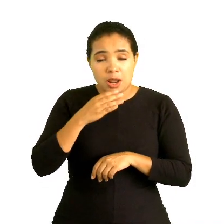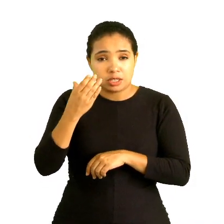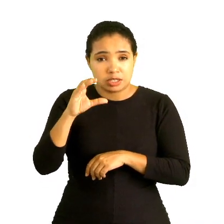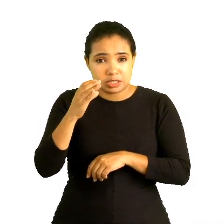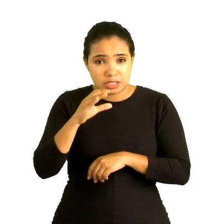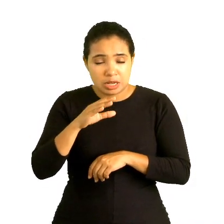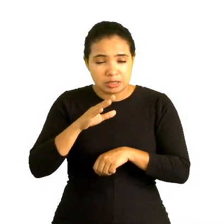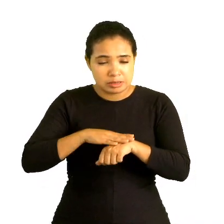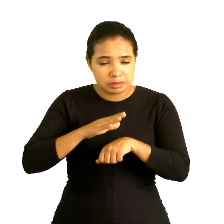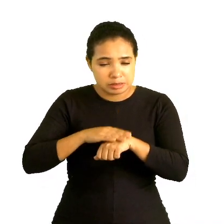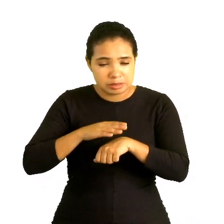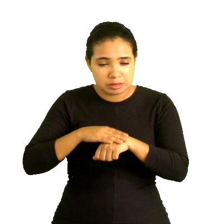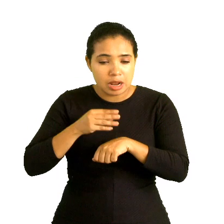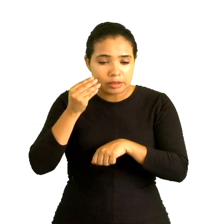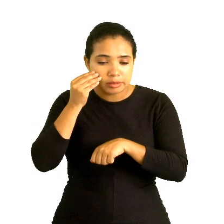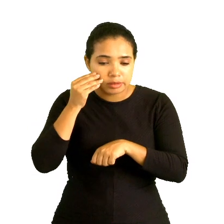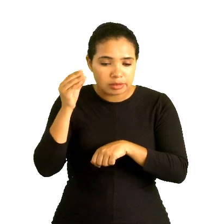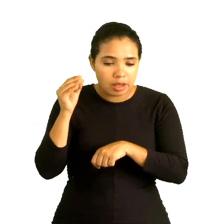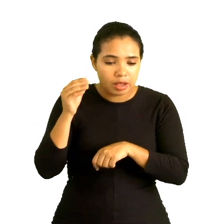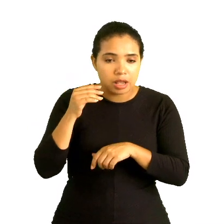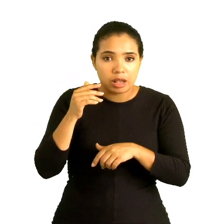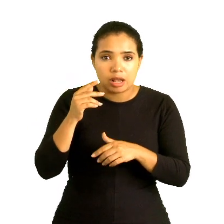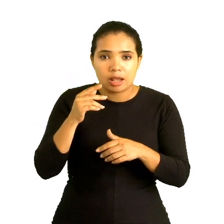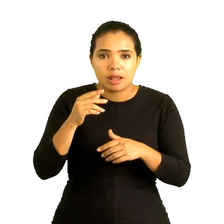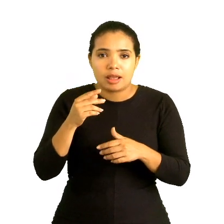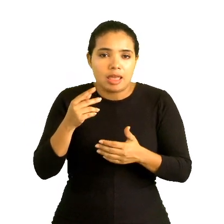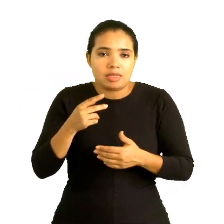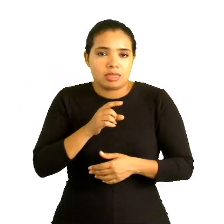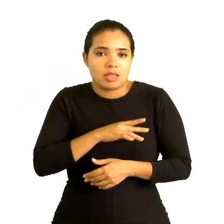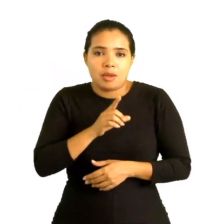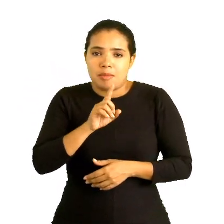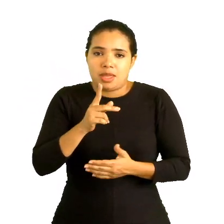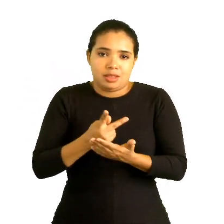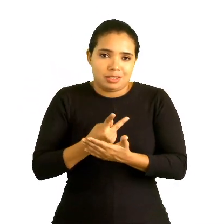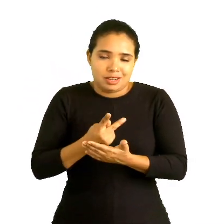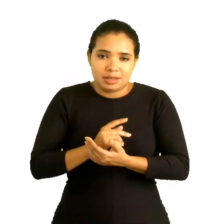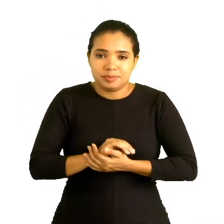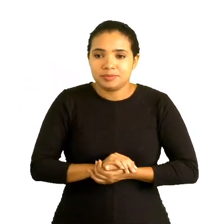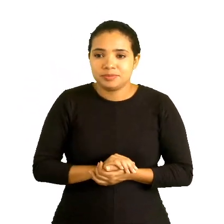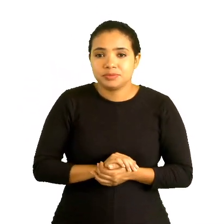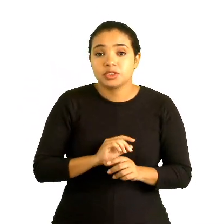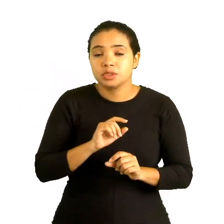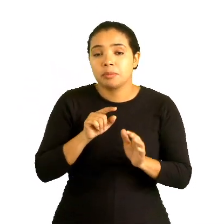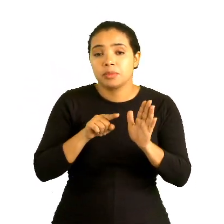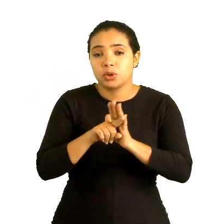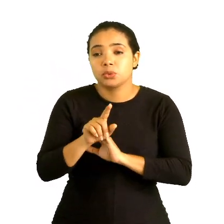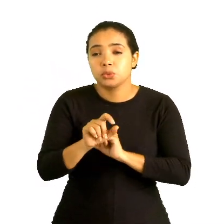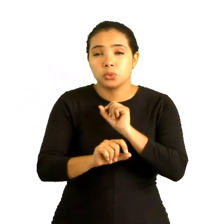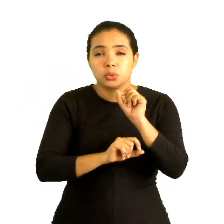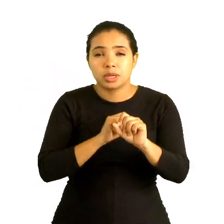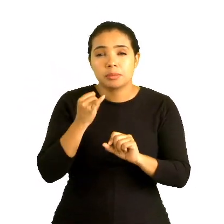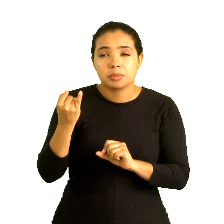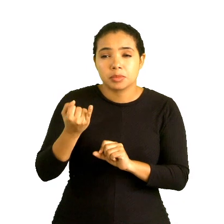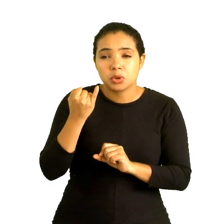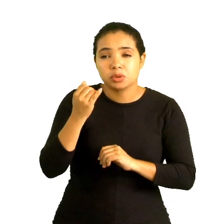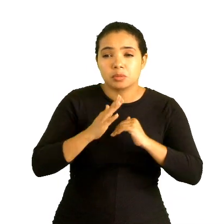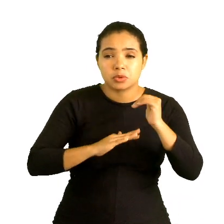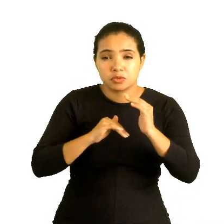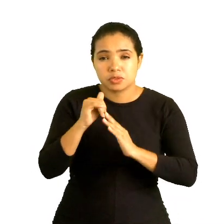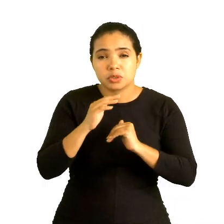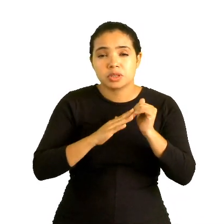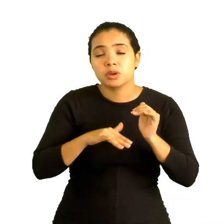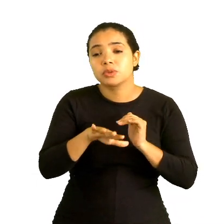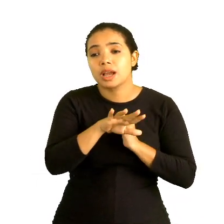poder testar e não ter medo de errar. O que você considera importante em um profissional